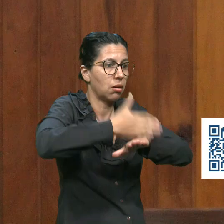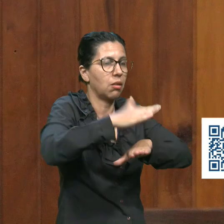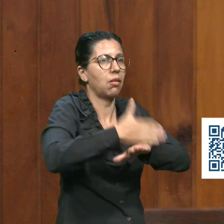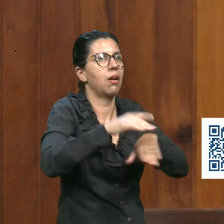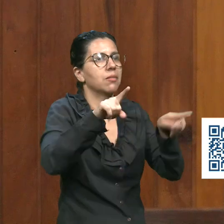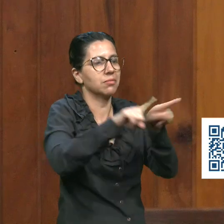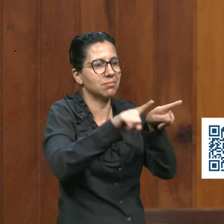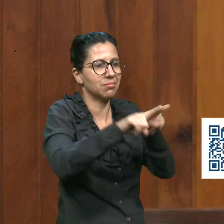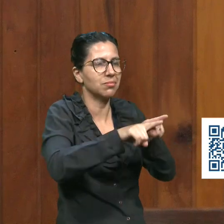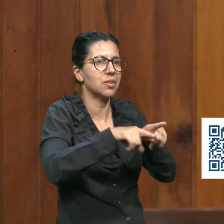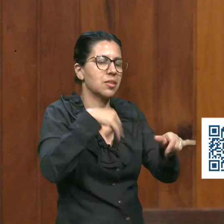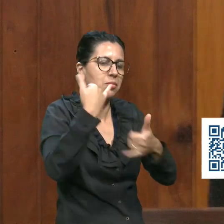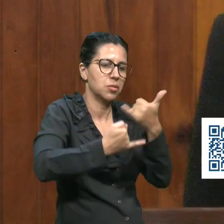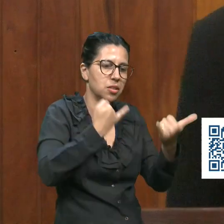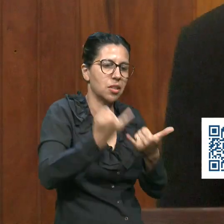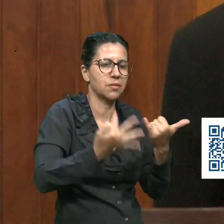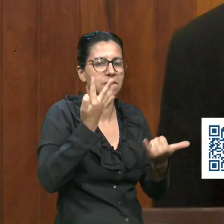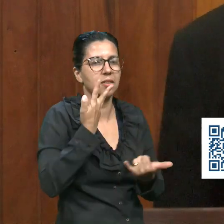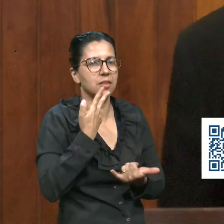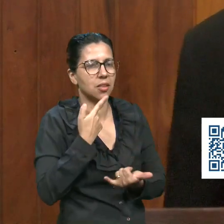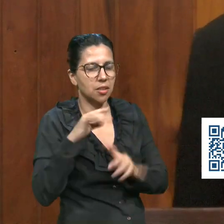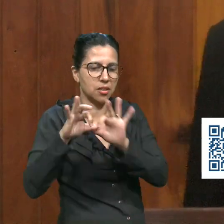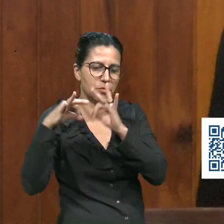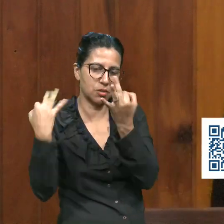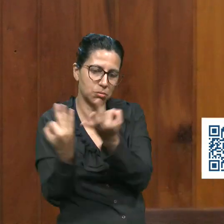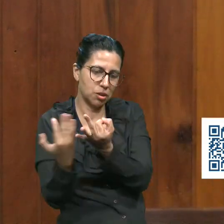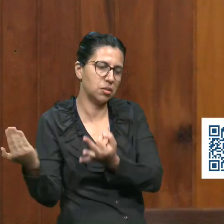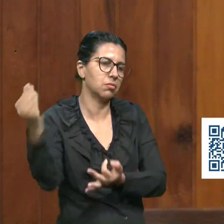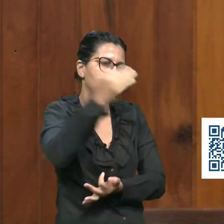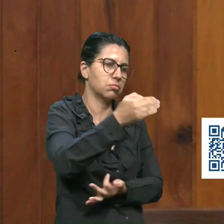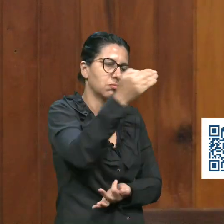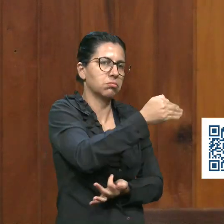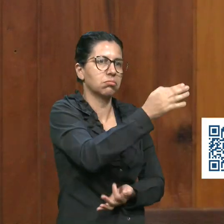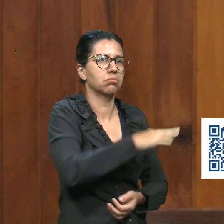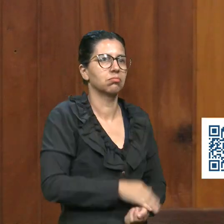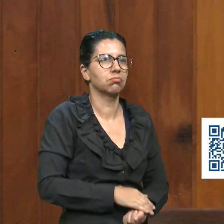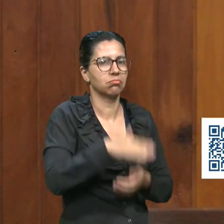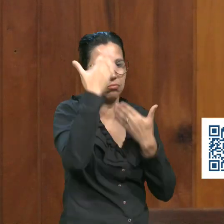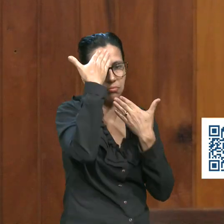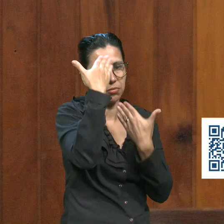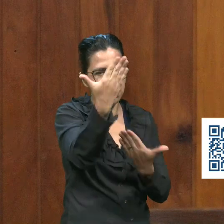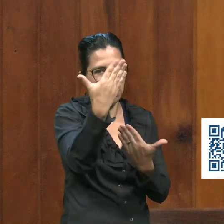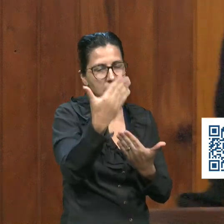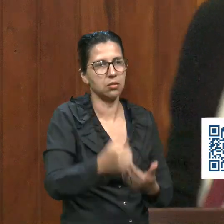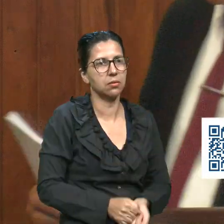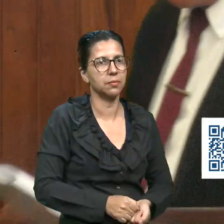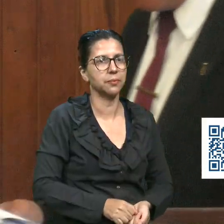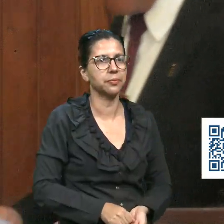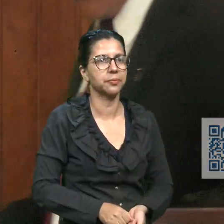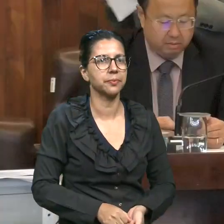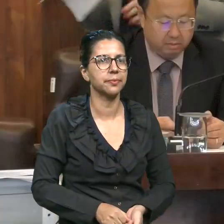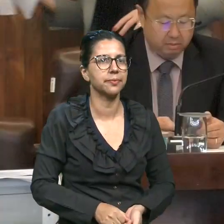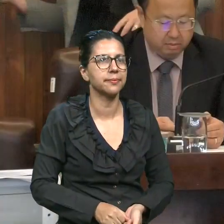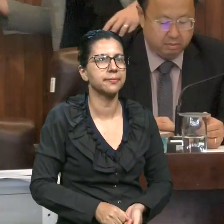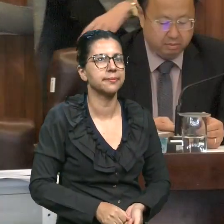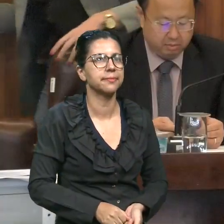e levar suas crianças aos finais de semana, senhor presidente. Agradeço, são minhas considerações.